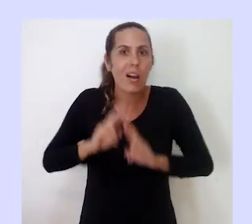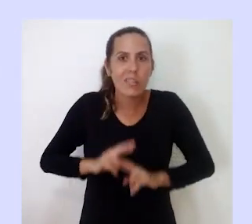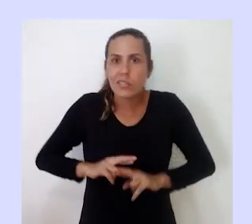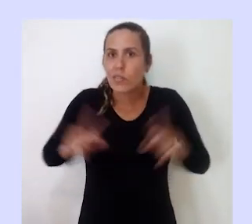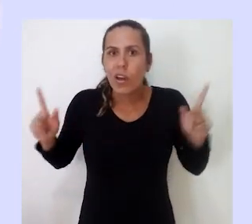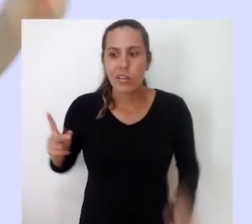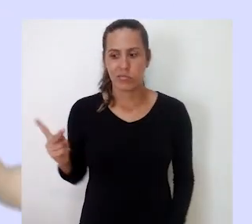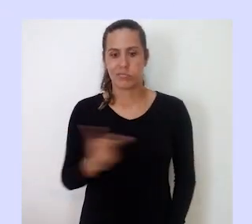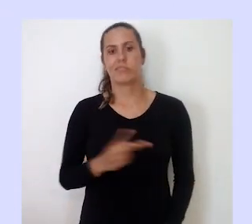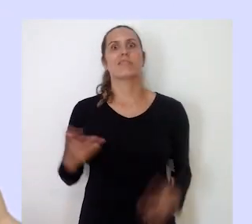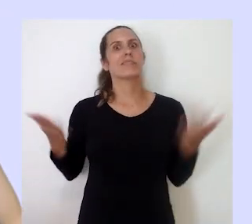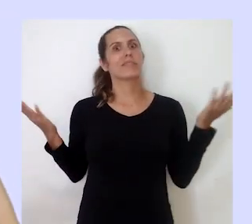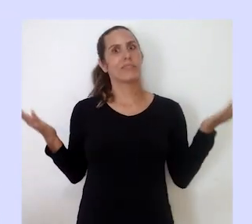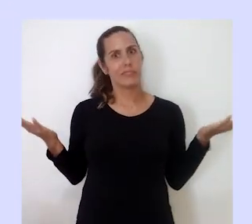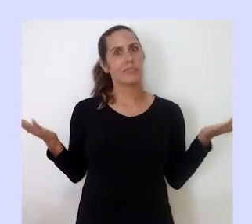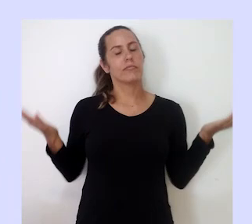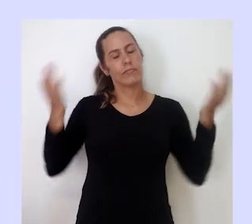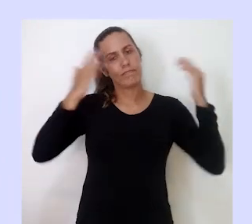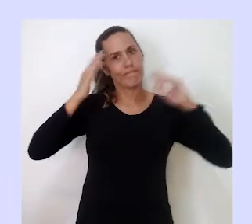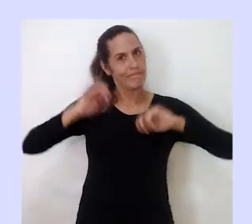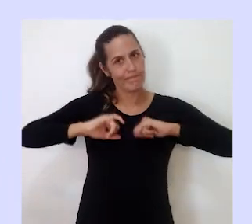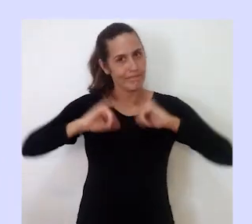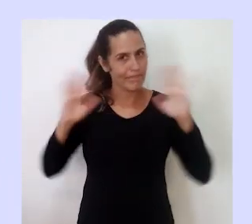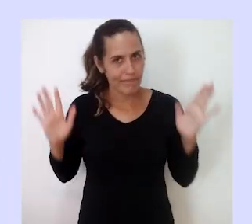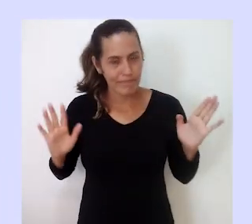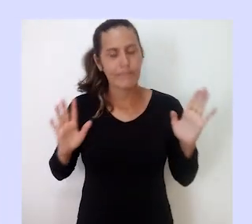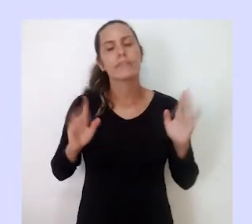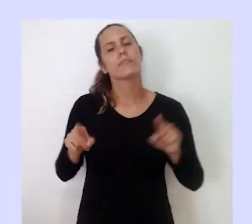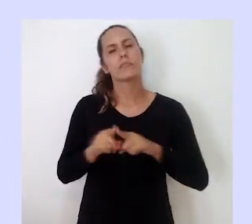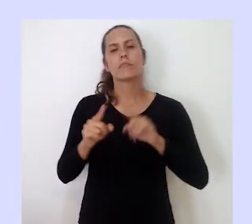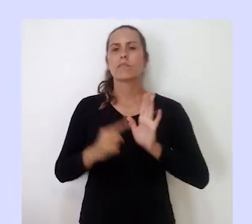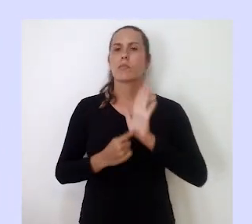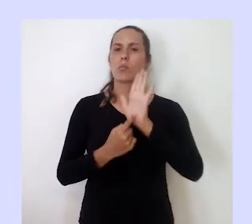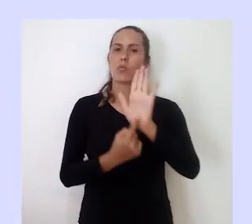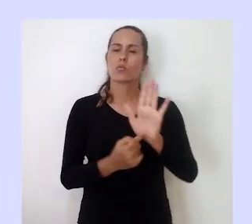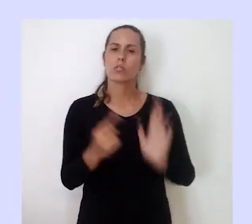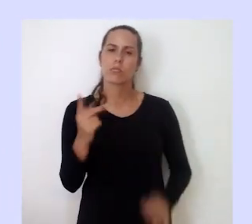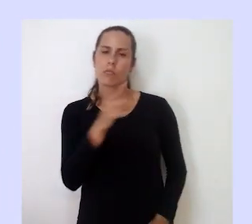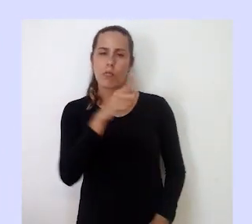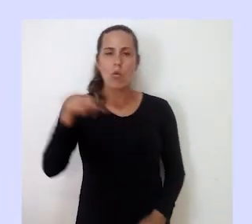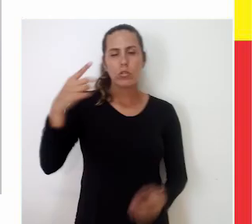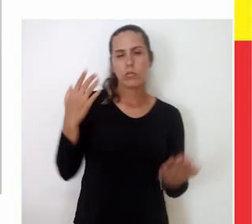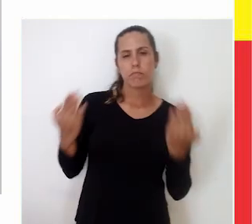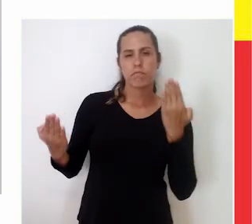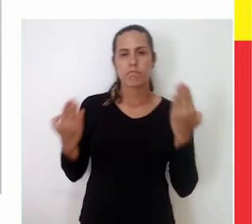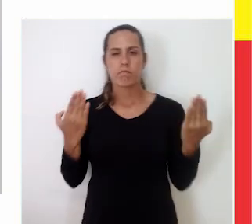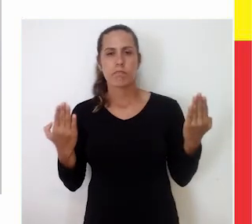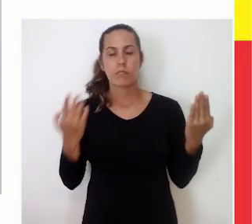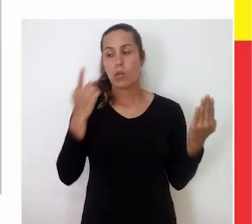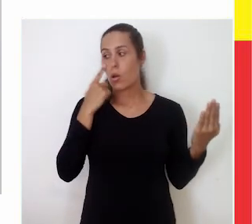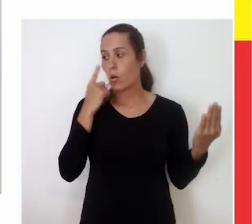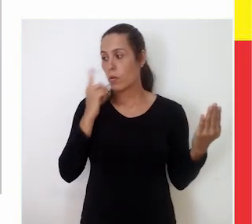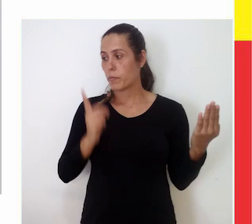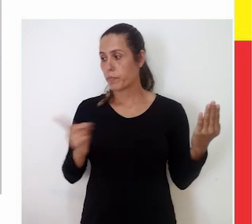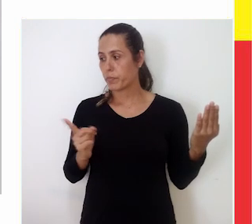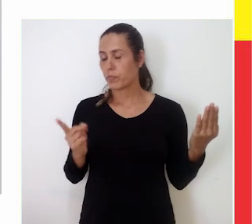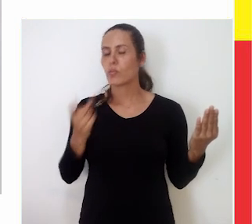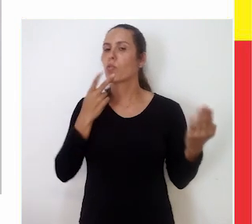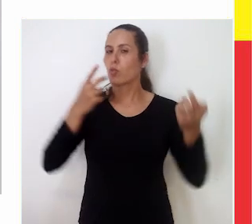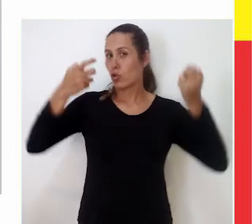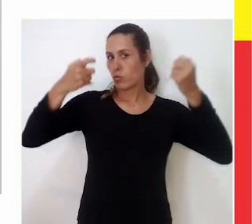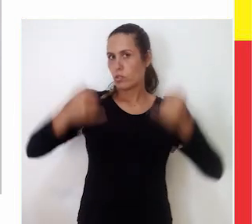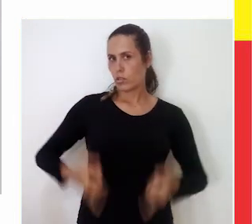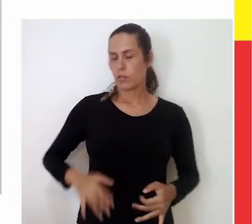entre furacão e tornado. E Dantas mostrou um quadro para comparar. Vejam só. Furacão, como eu